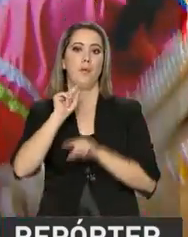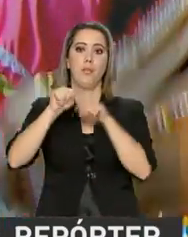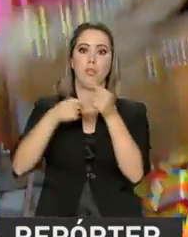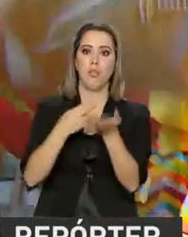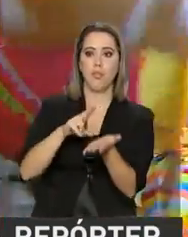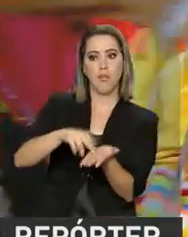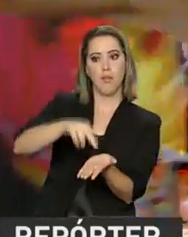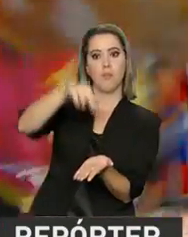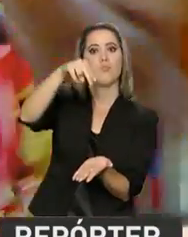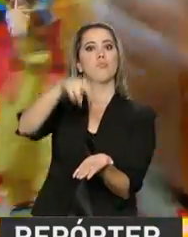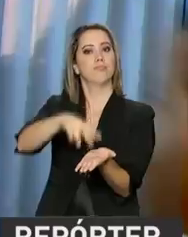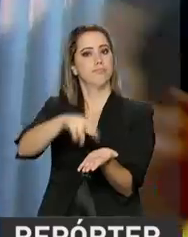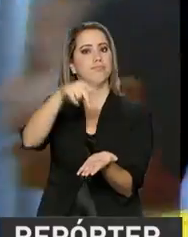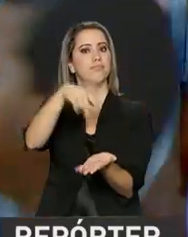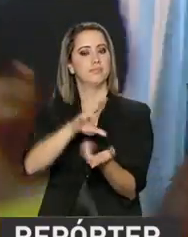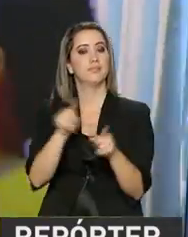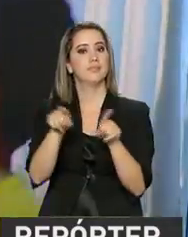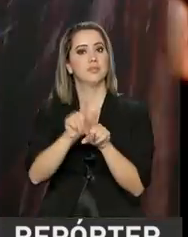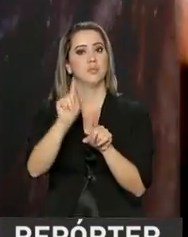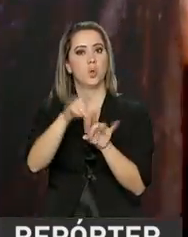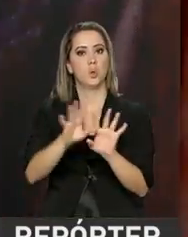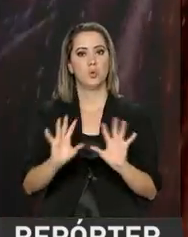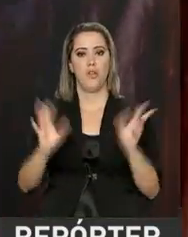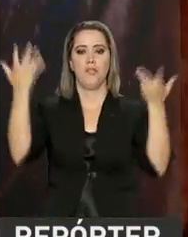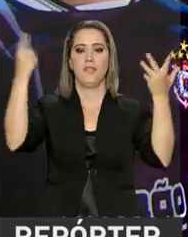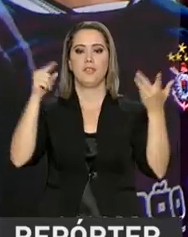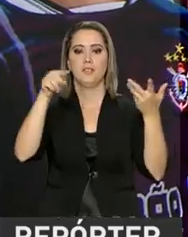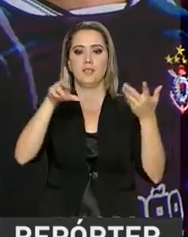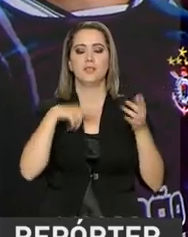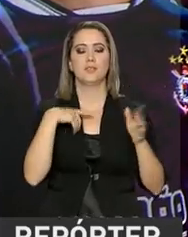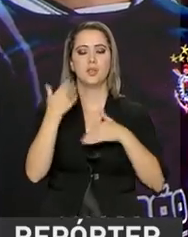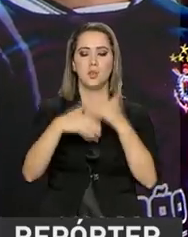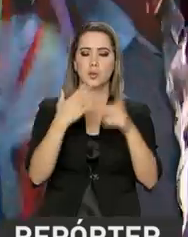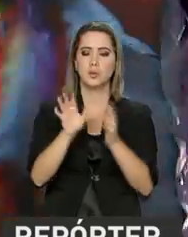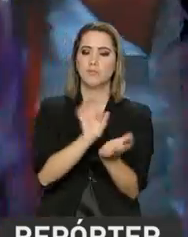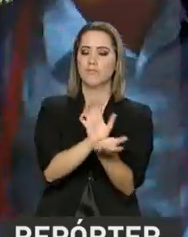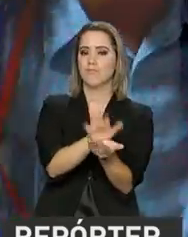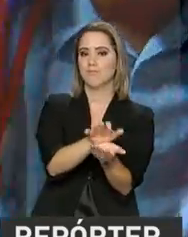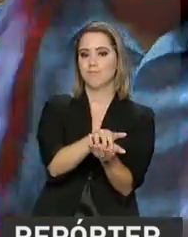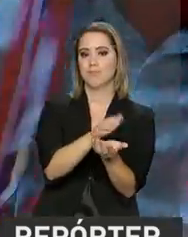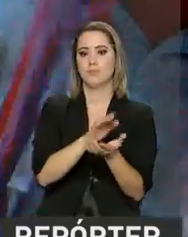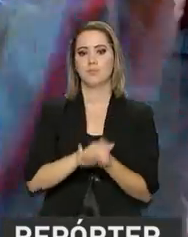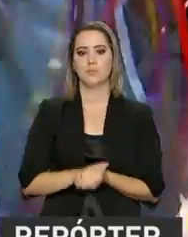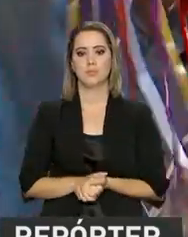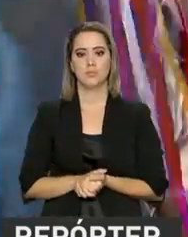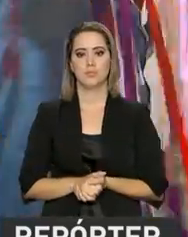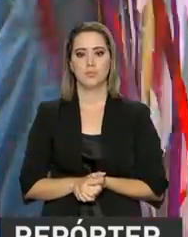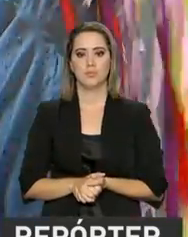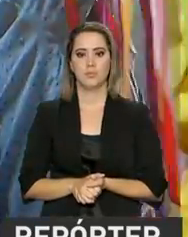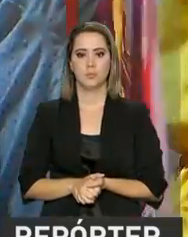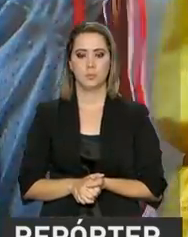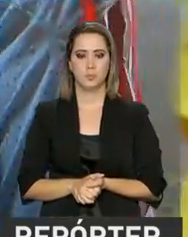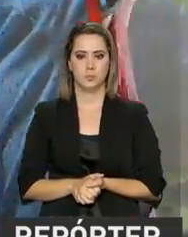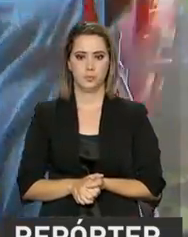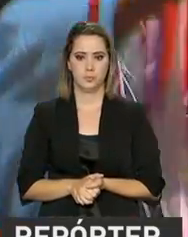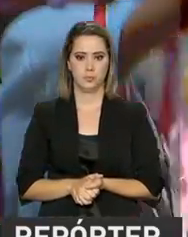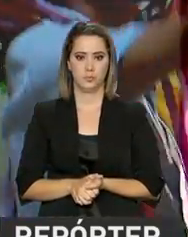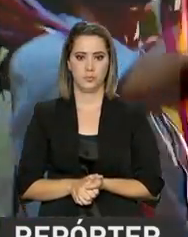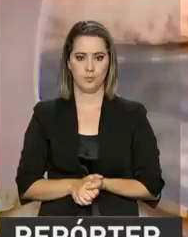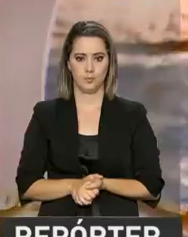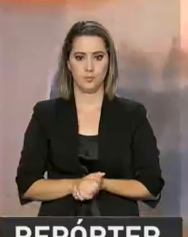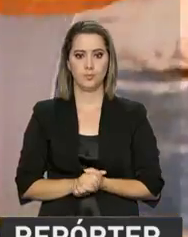do animal é o auge da festa. Tradição do sertão de Pernambuco. Lá vem o boi.